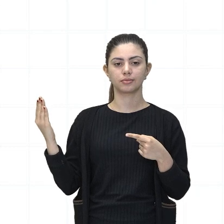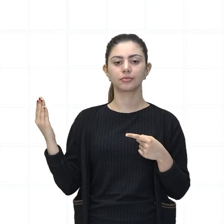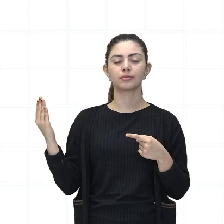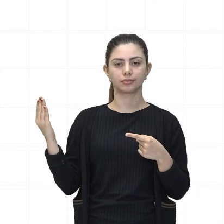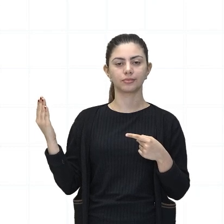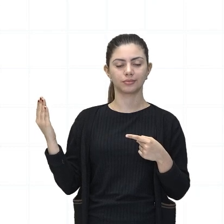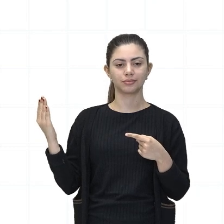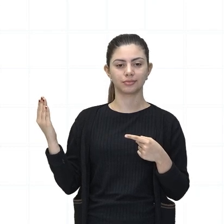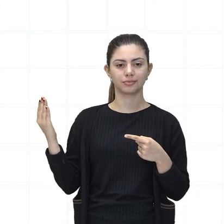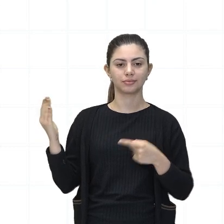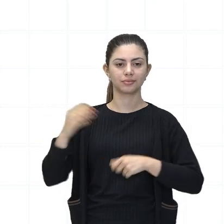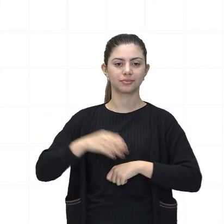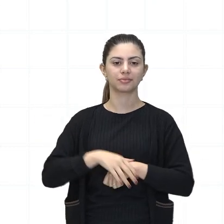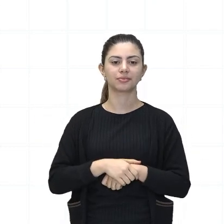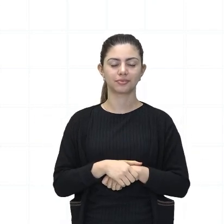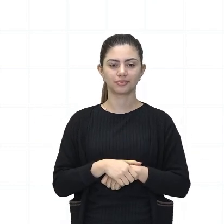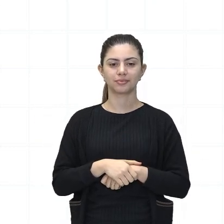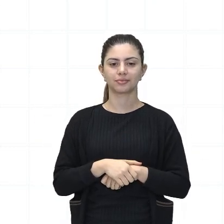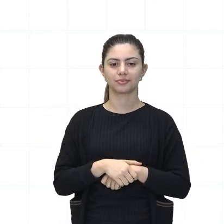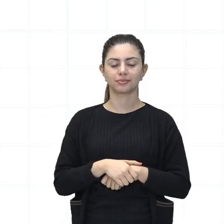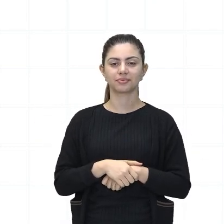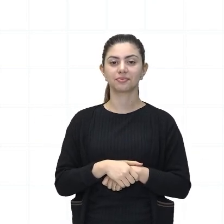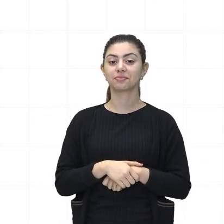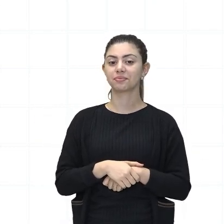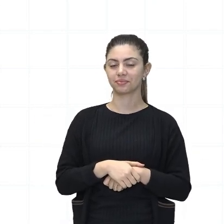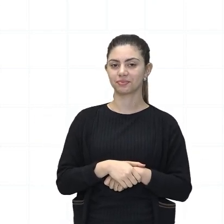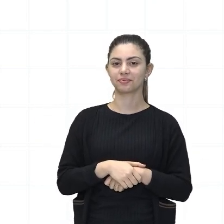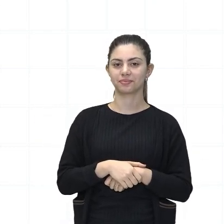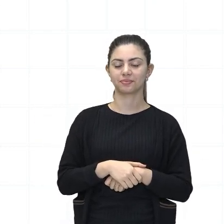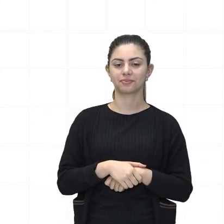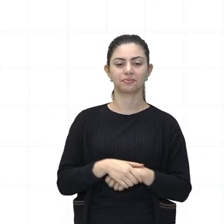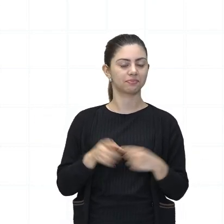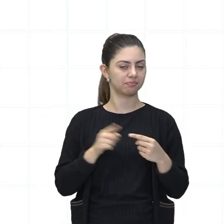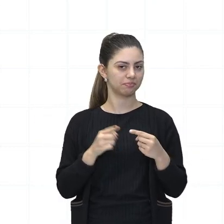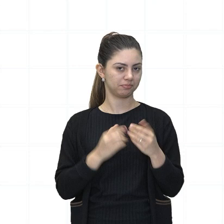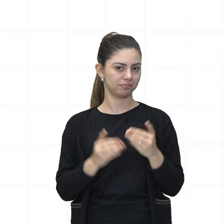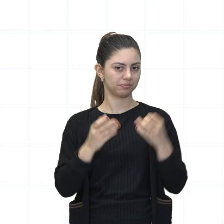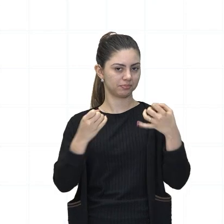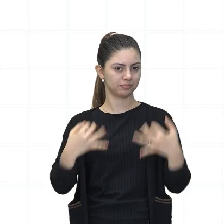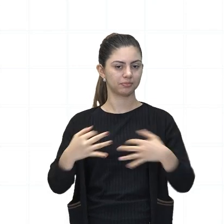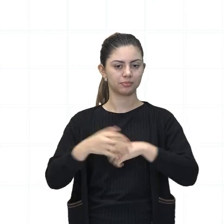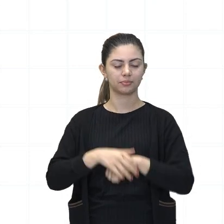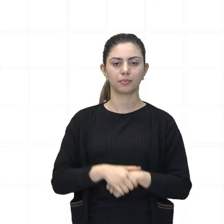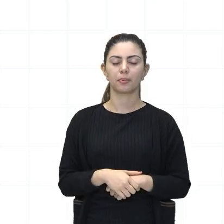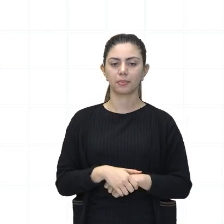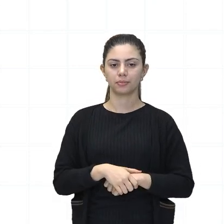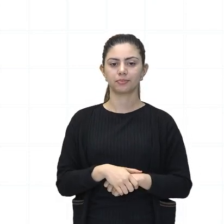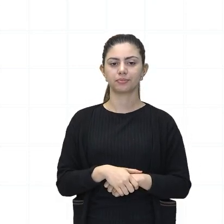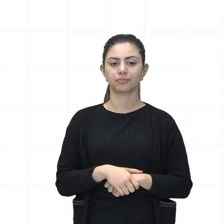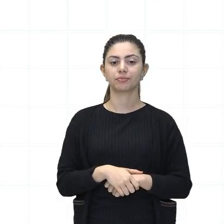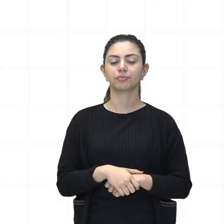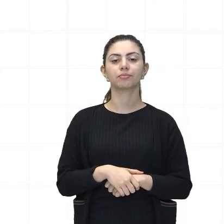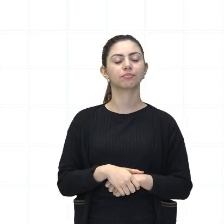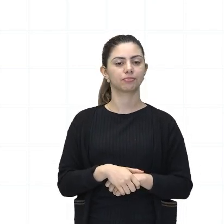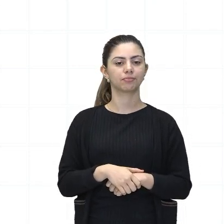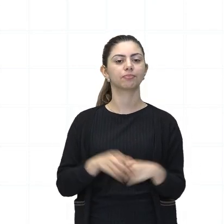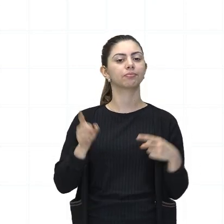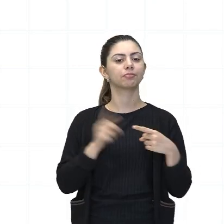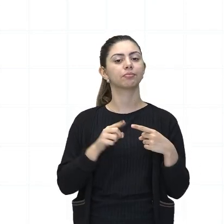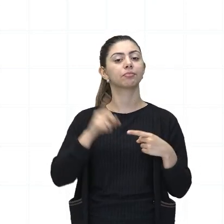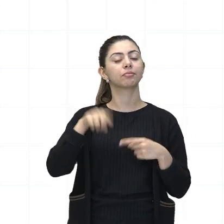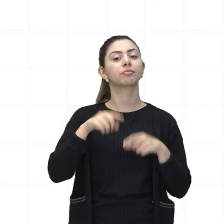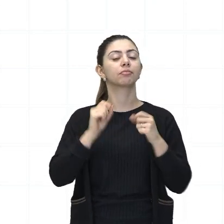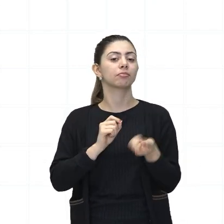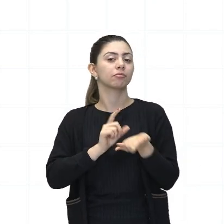articles, não é? Vamos ver os articles. Então, vamos lá. Articles é o artigo